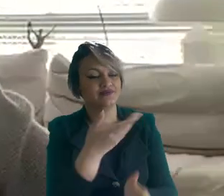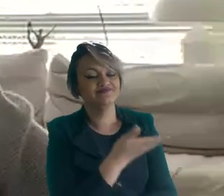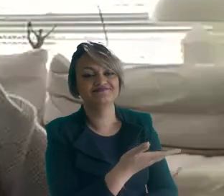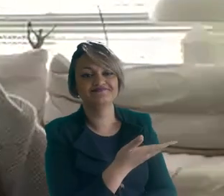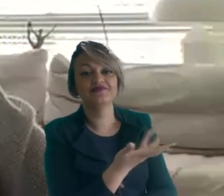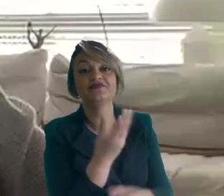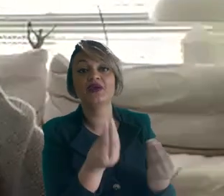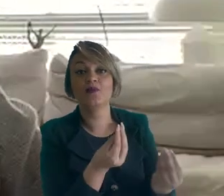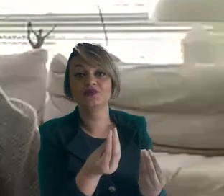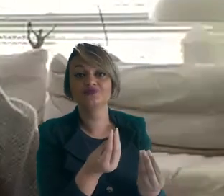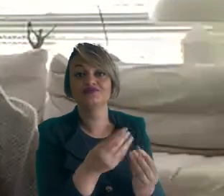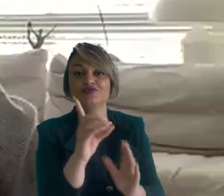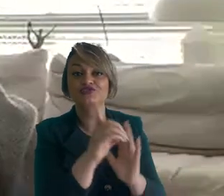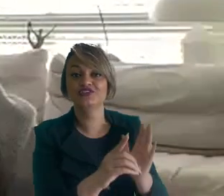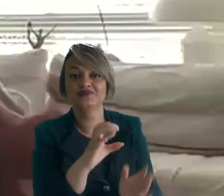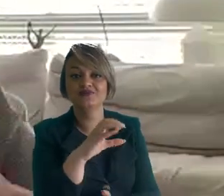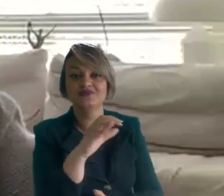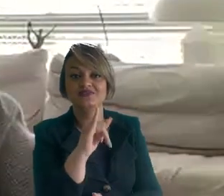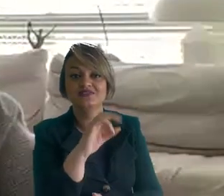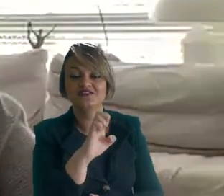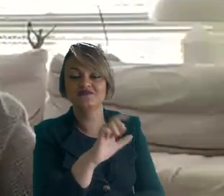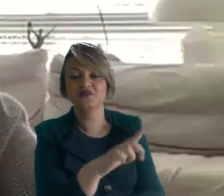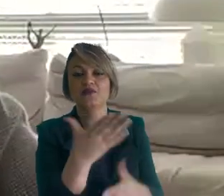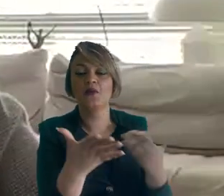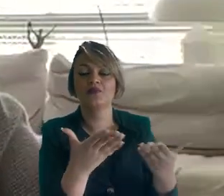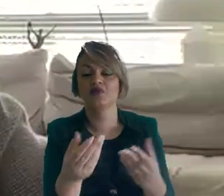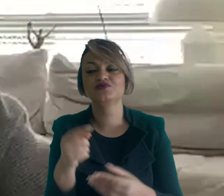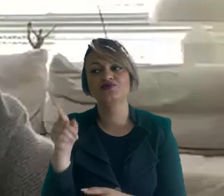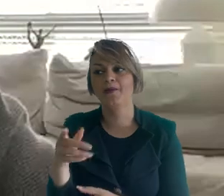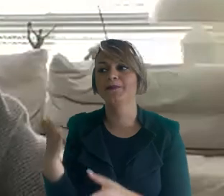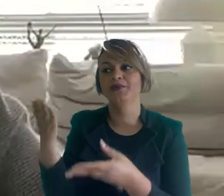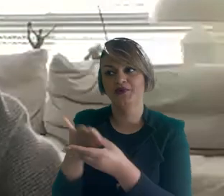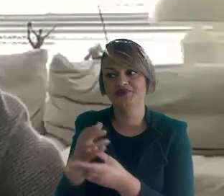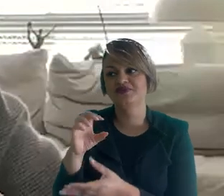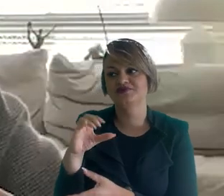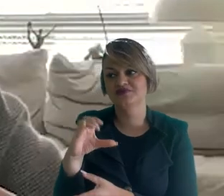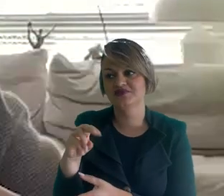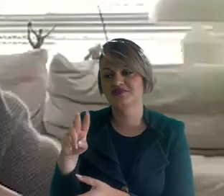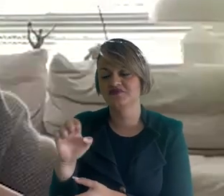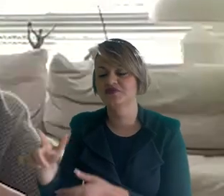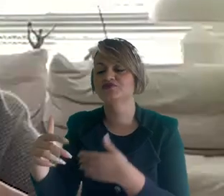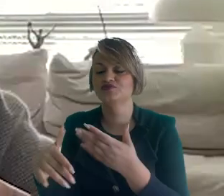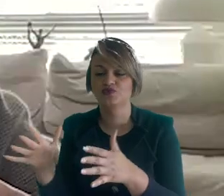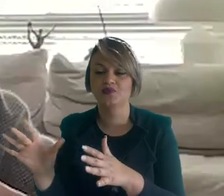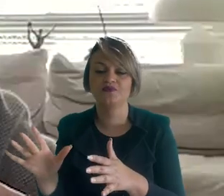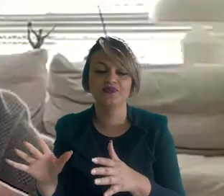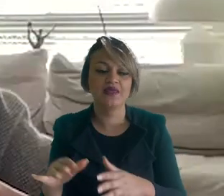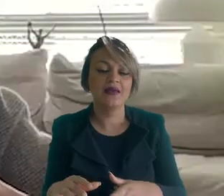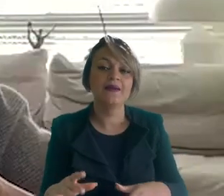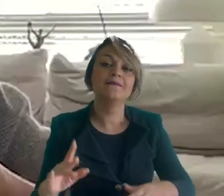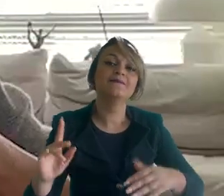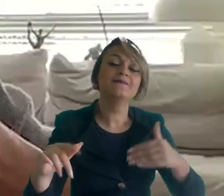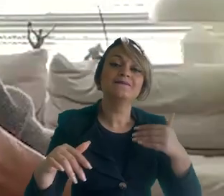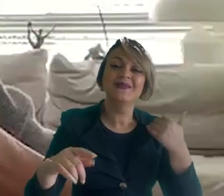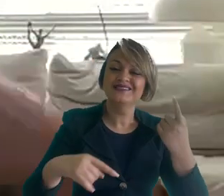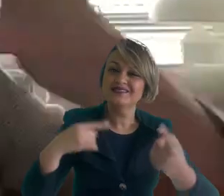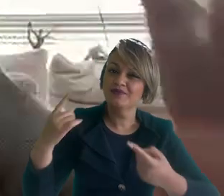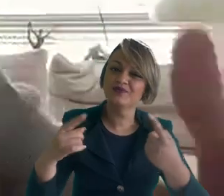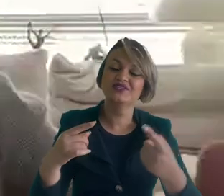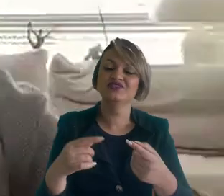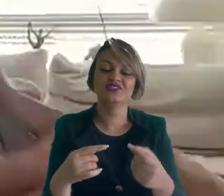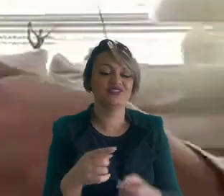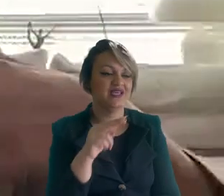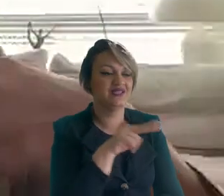e o direito civil sofrendo nós chegamos no momento em que nós não estávamos mais trabalhando bem